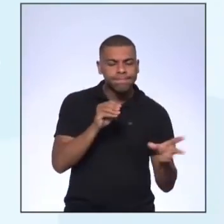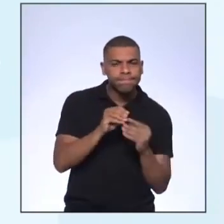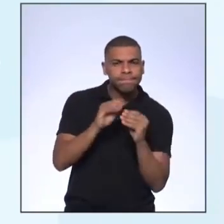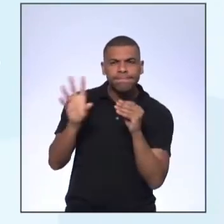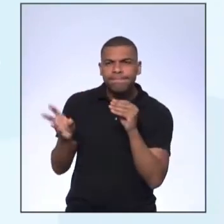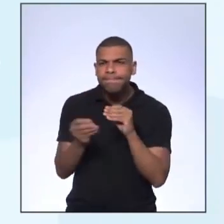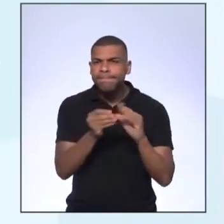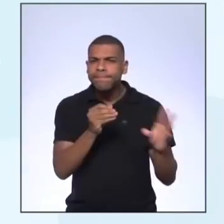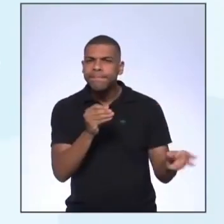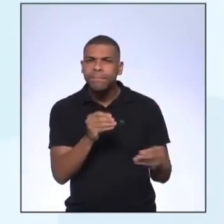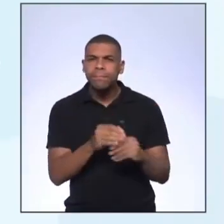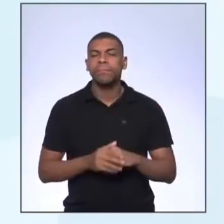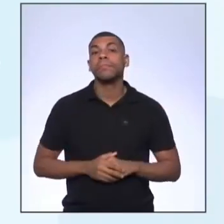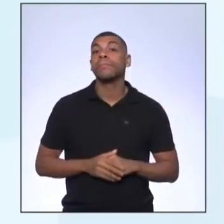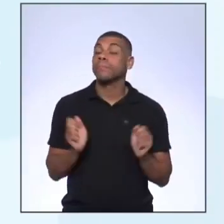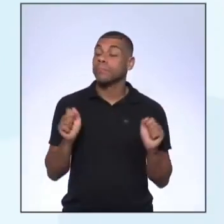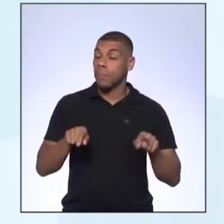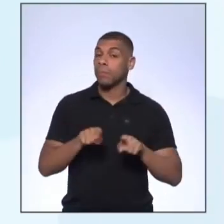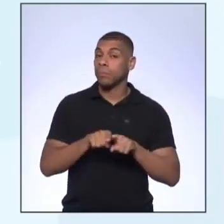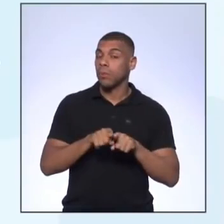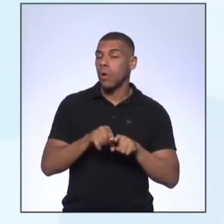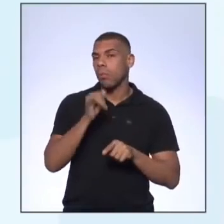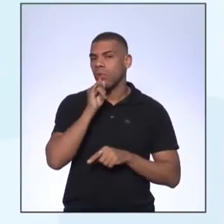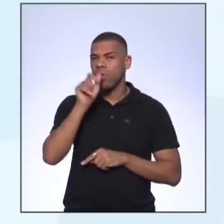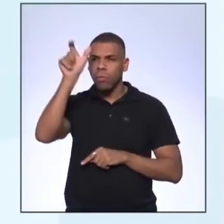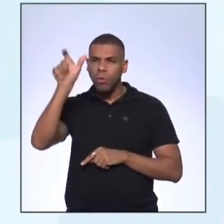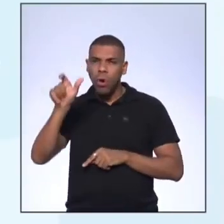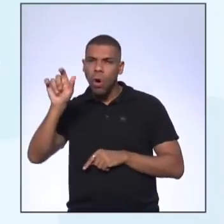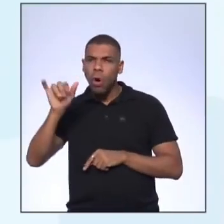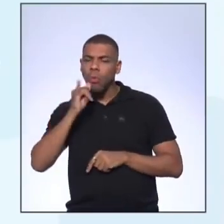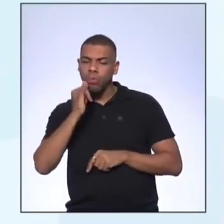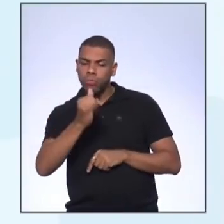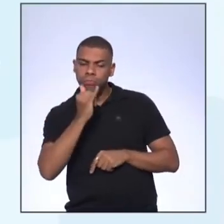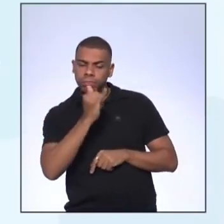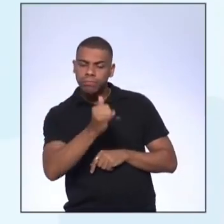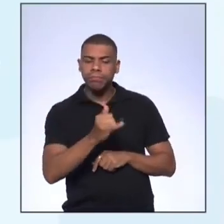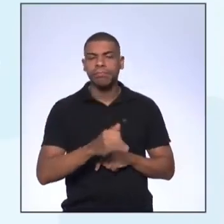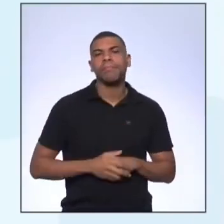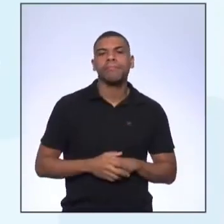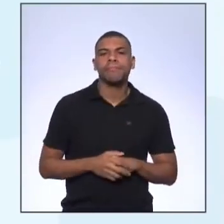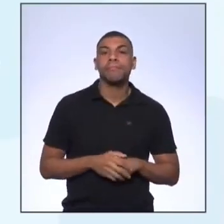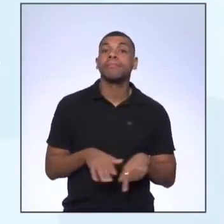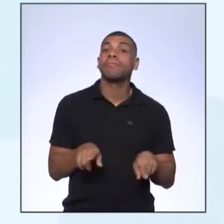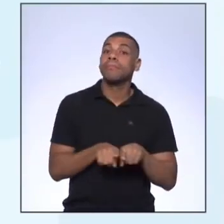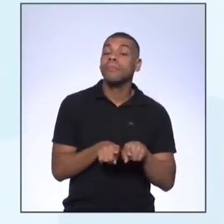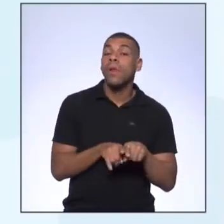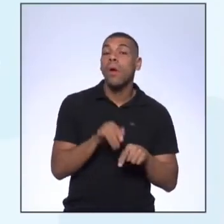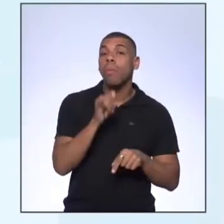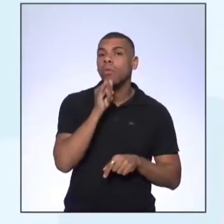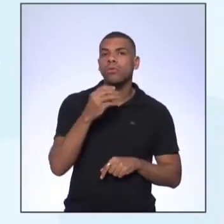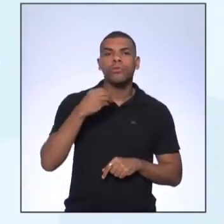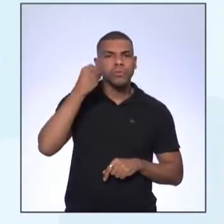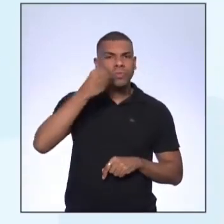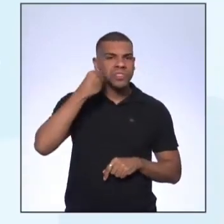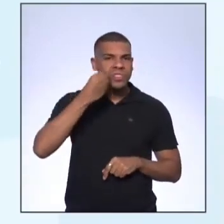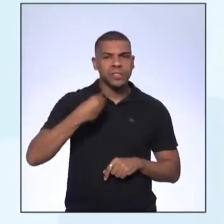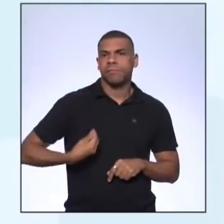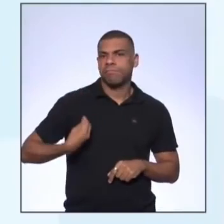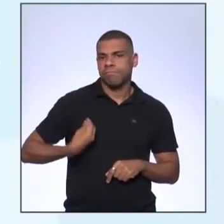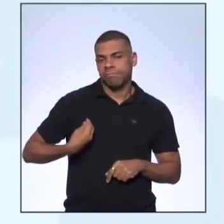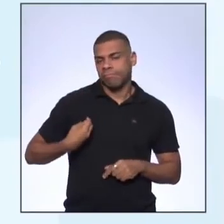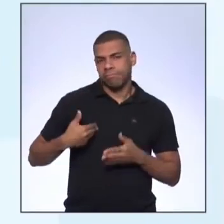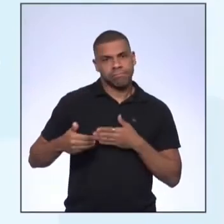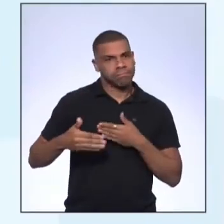pode fazer uma citação, você pode citar alguém aí e colocar esses exemplos. Também de autoridade, uma vivência aí. É com vocês como vocês